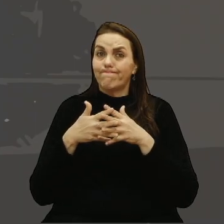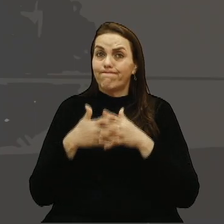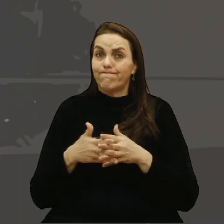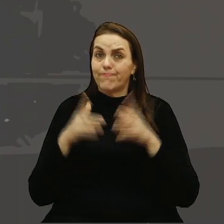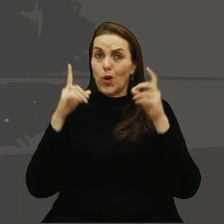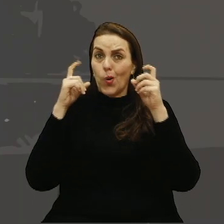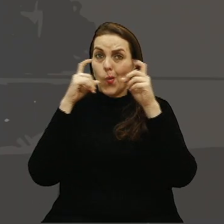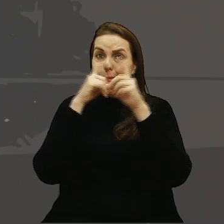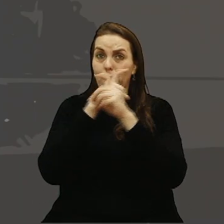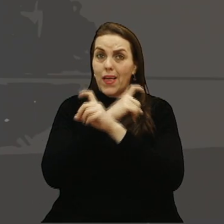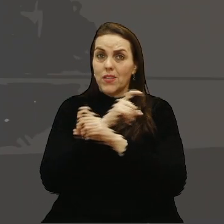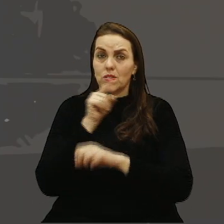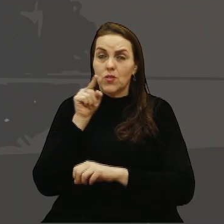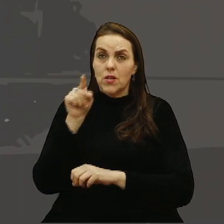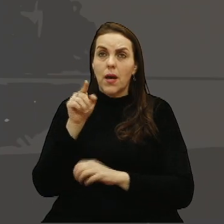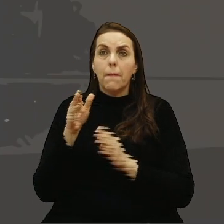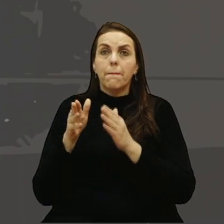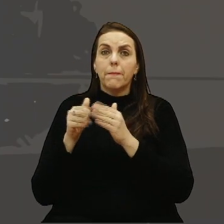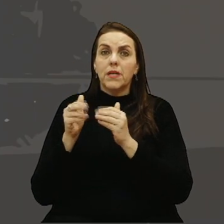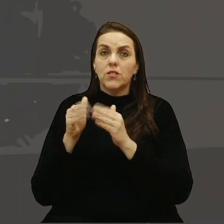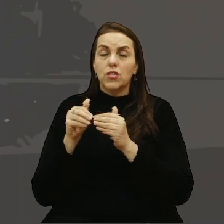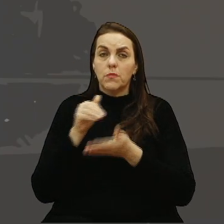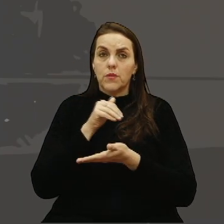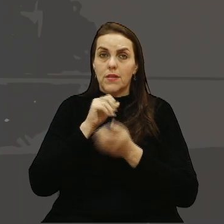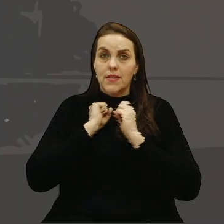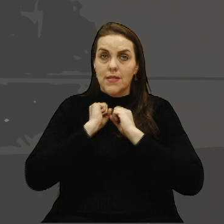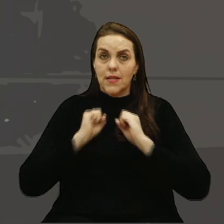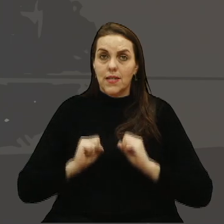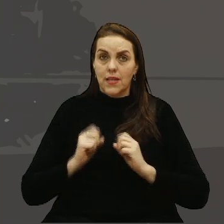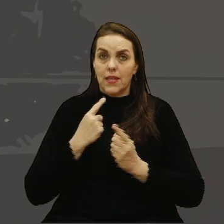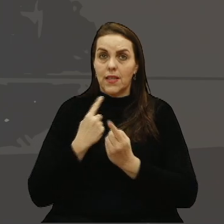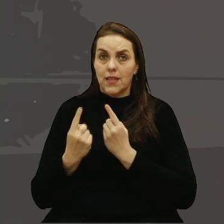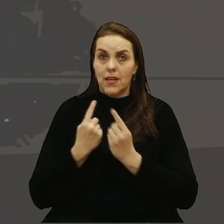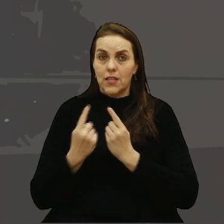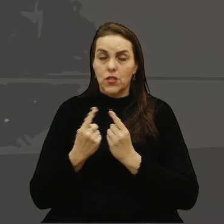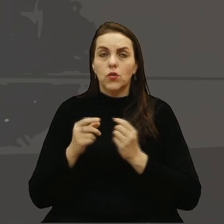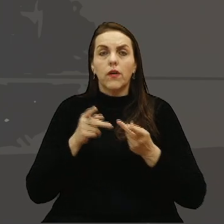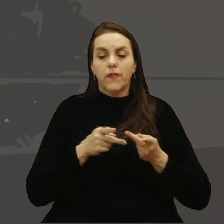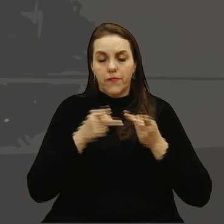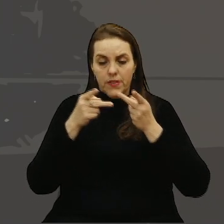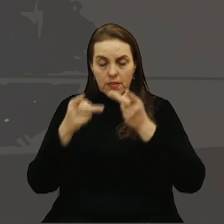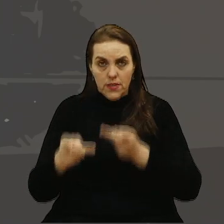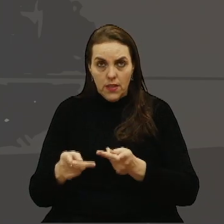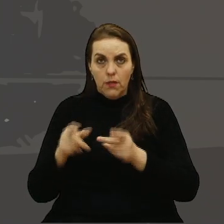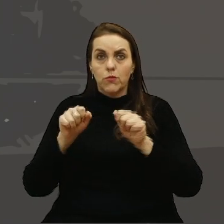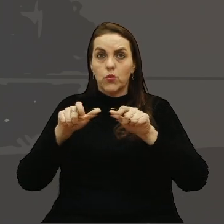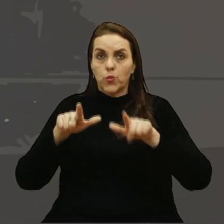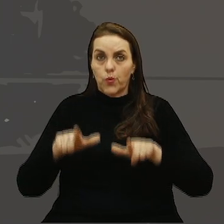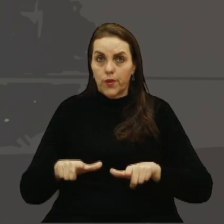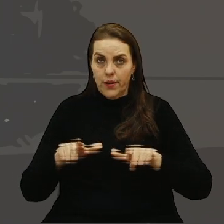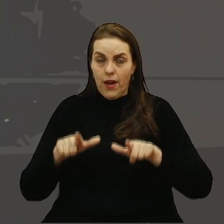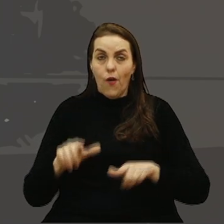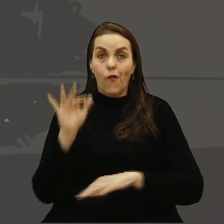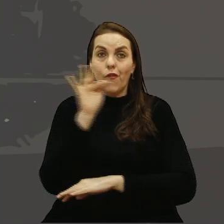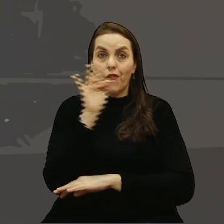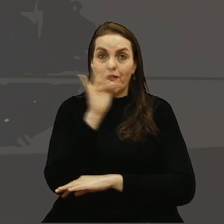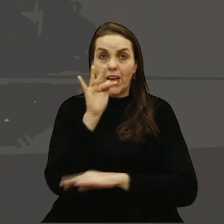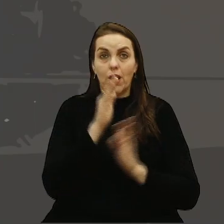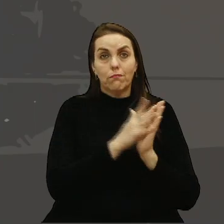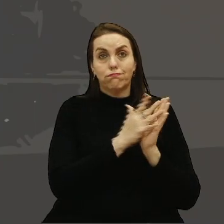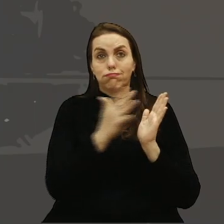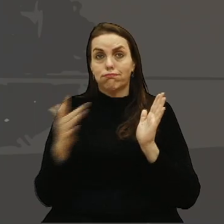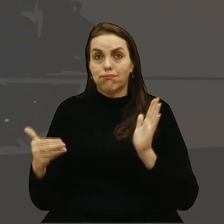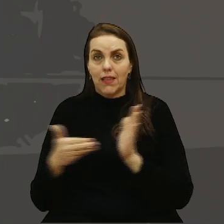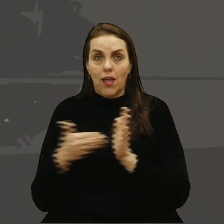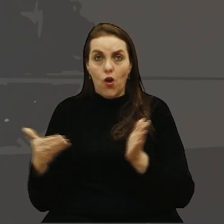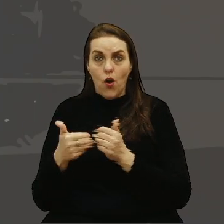que nós solicitamos à Secretaria de Trânsito, inclusive fizemos uma visita em loco, isso desde o mês de fevereiro eu venho acompanhando, fizemos registros,